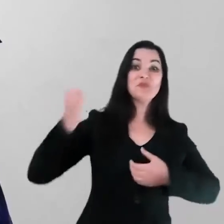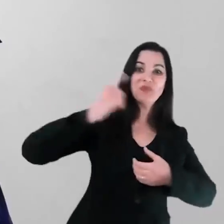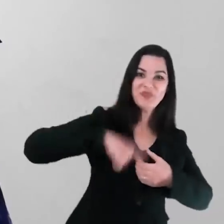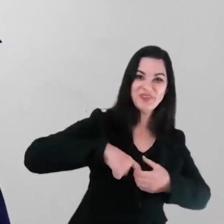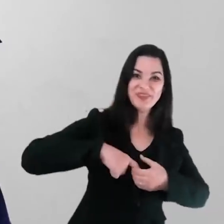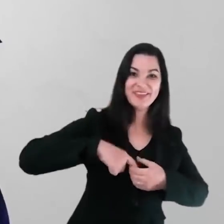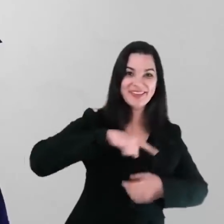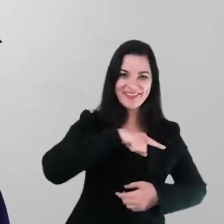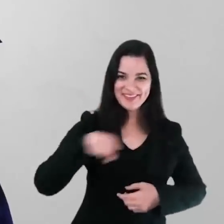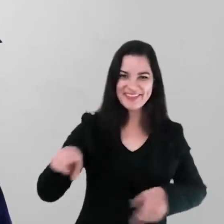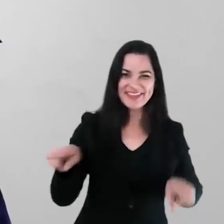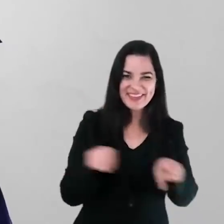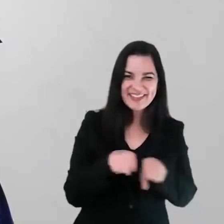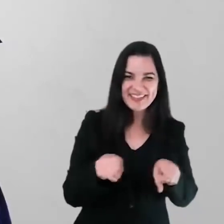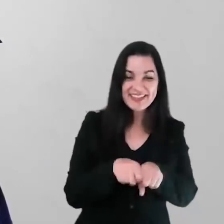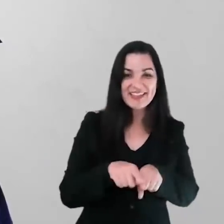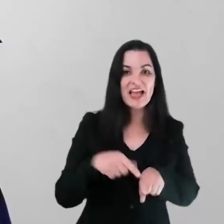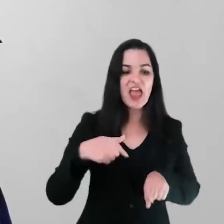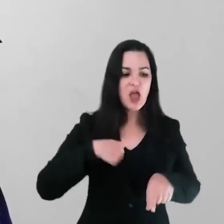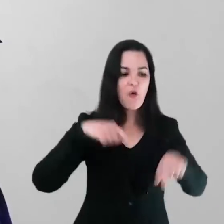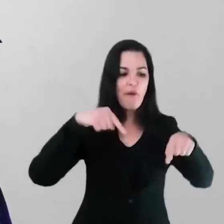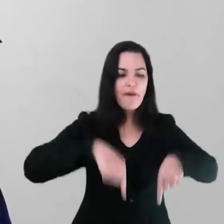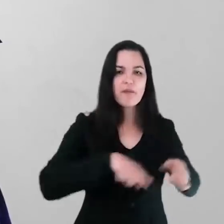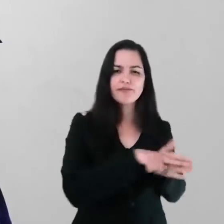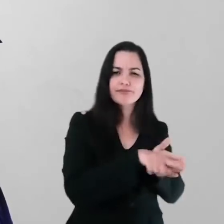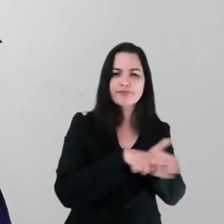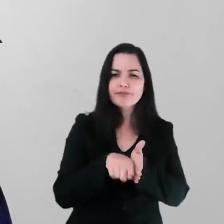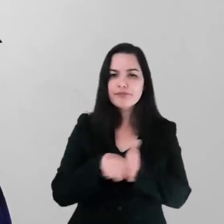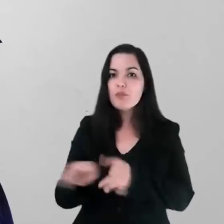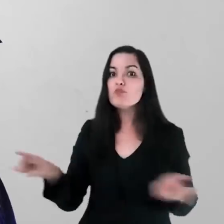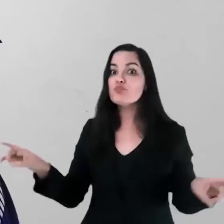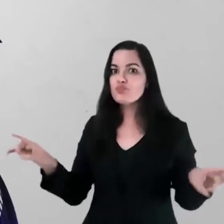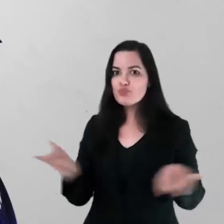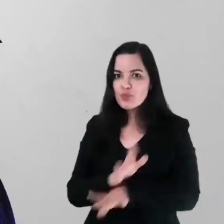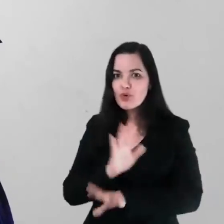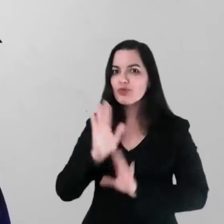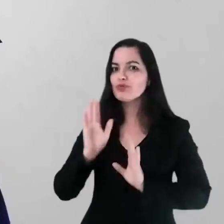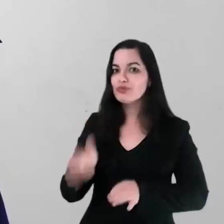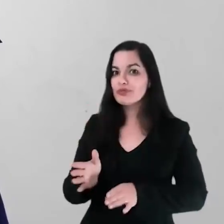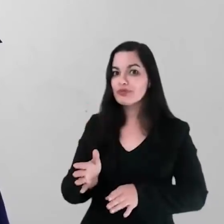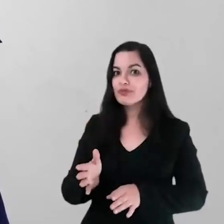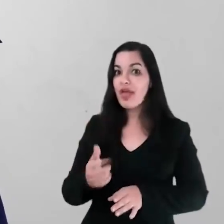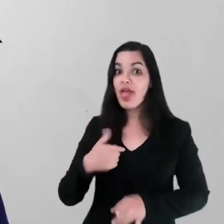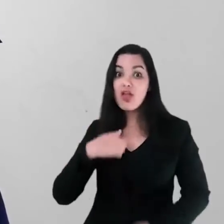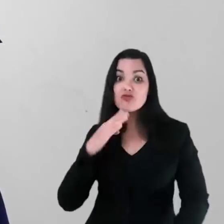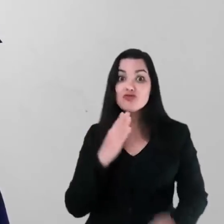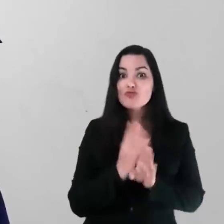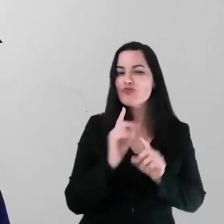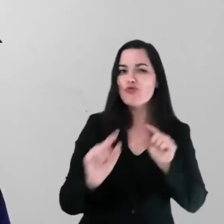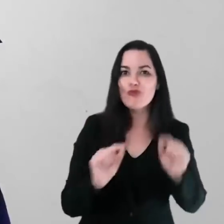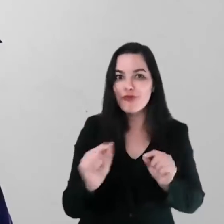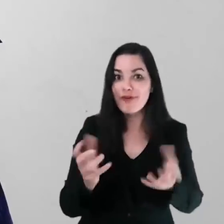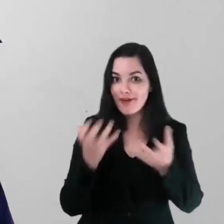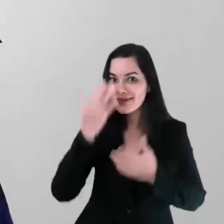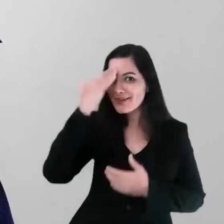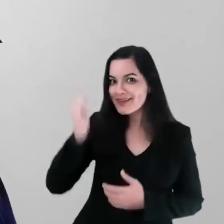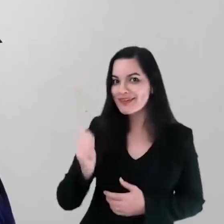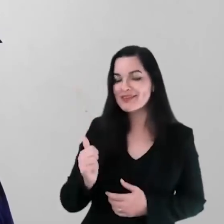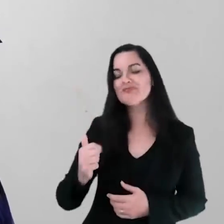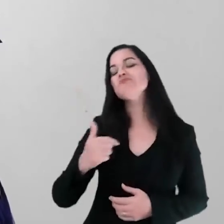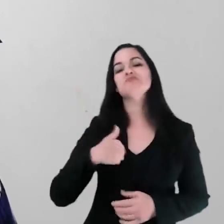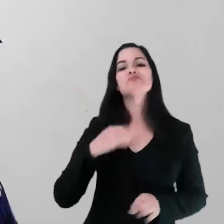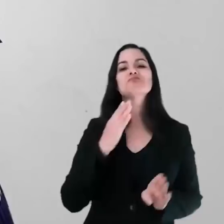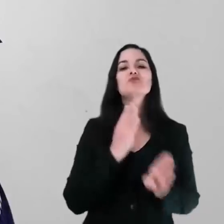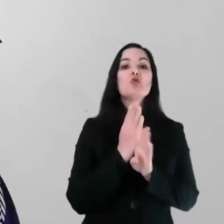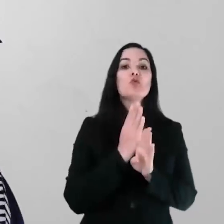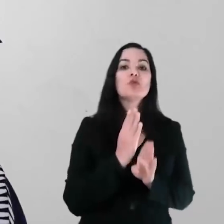Voltamos! Eu também terminei minha pesquisa aqui. Querem saber o que eu descobri? Eu